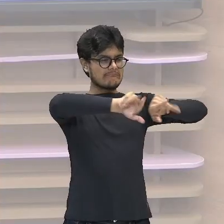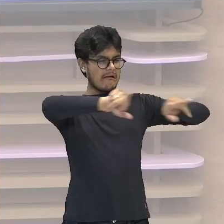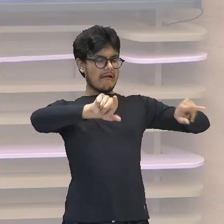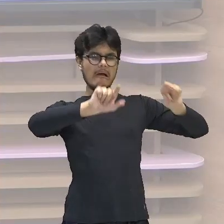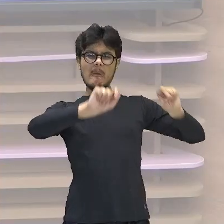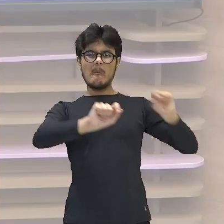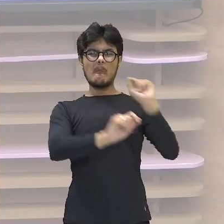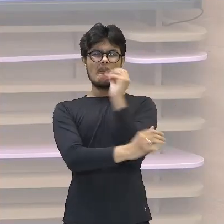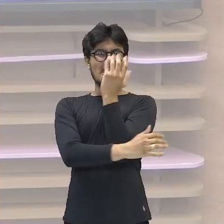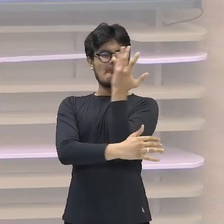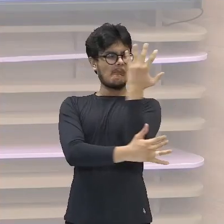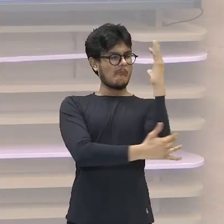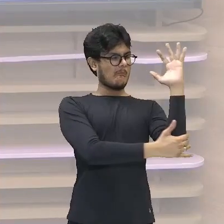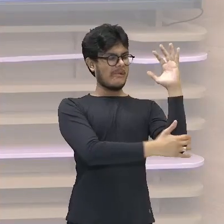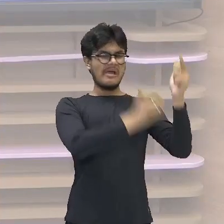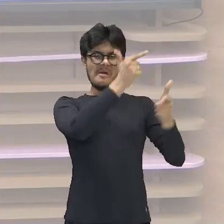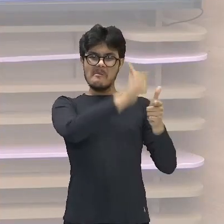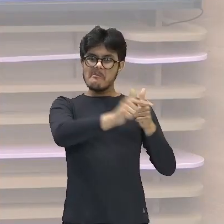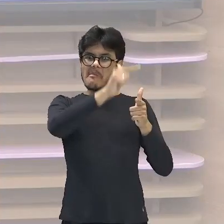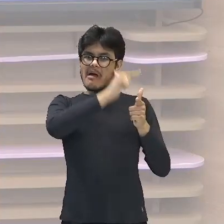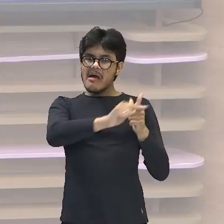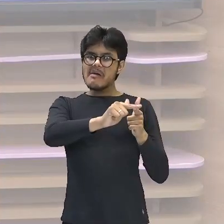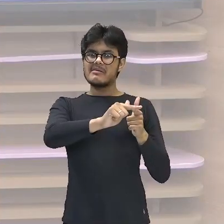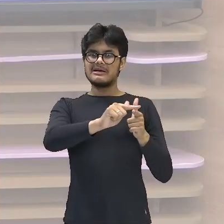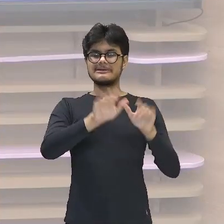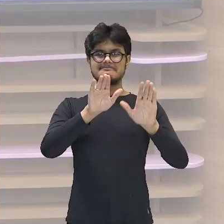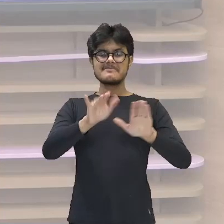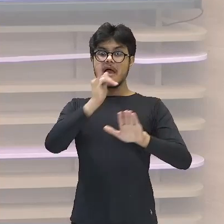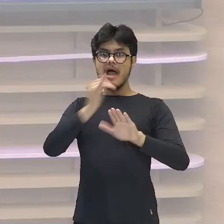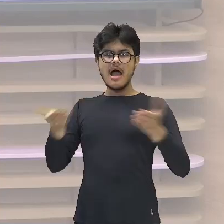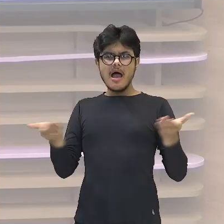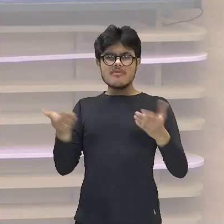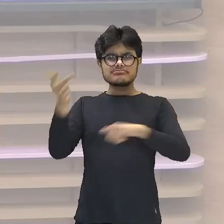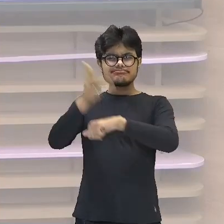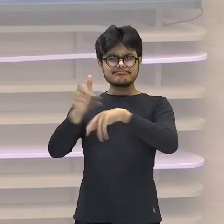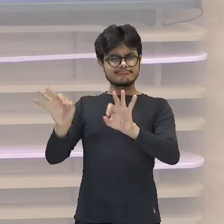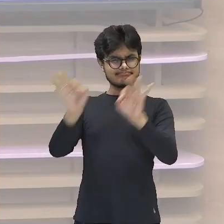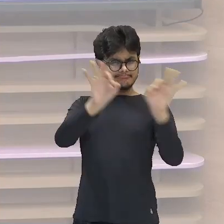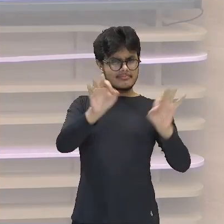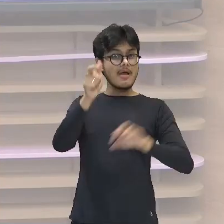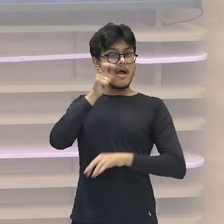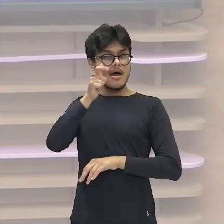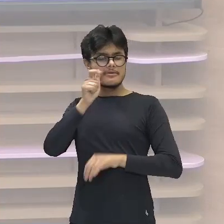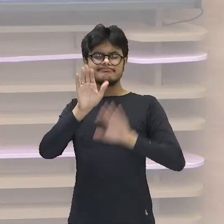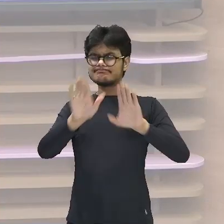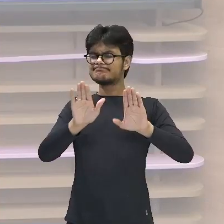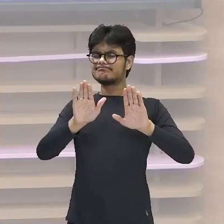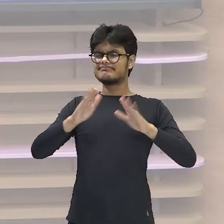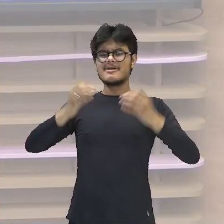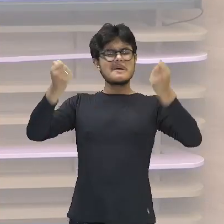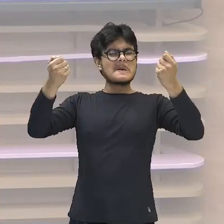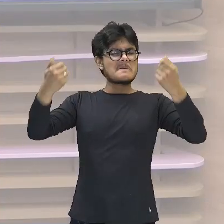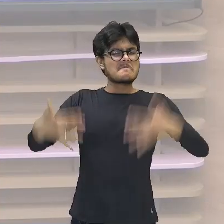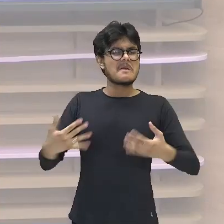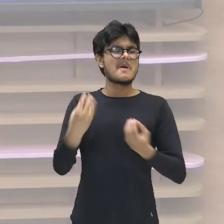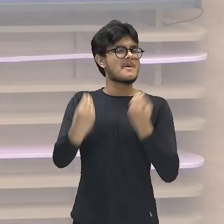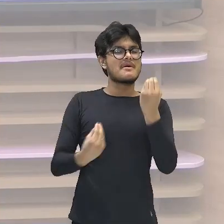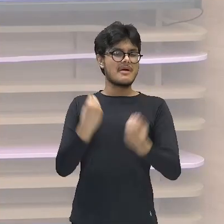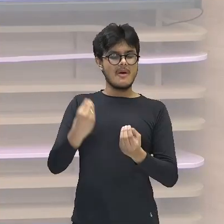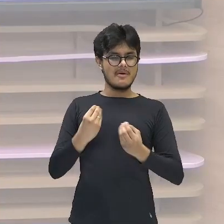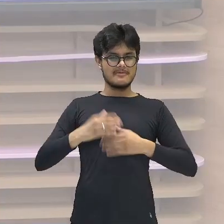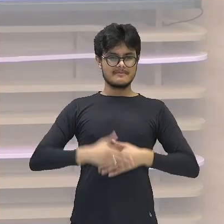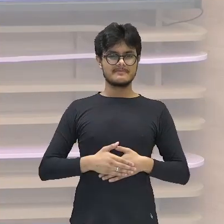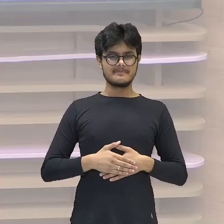ambientais, tá? E aí, nesse VT, a gente vai trazer aqui para vocês um pouquinho mais, né, sobre